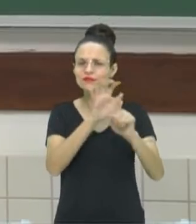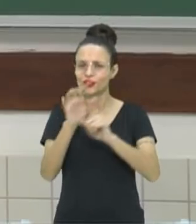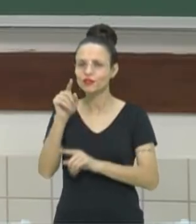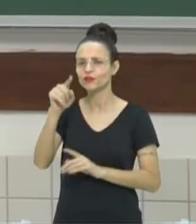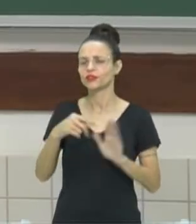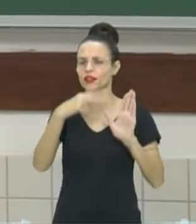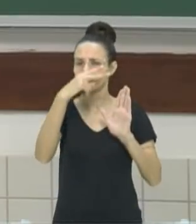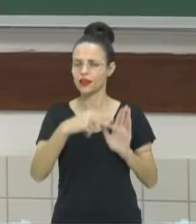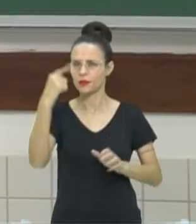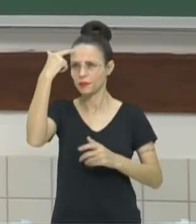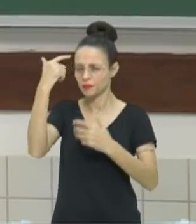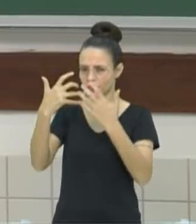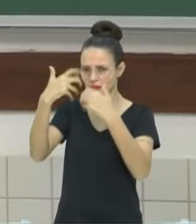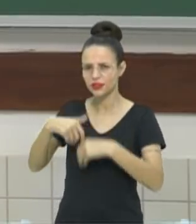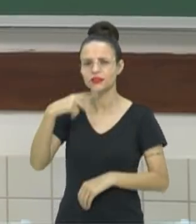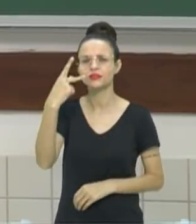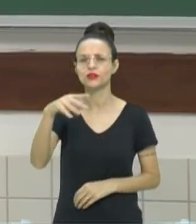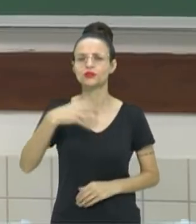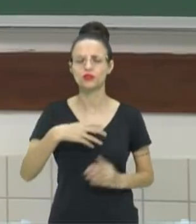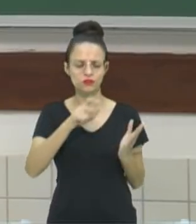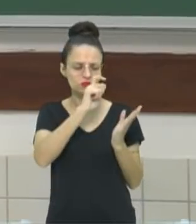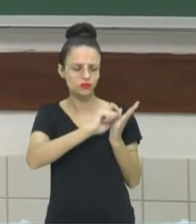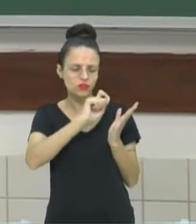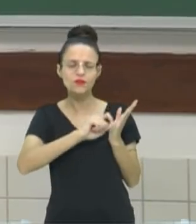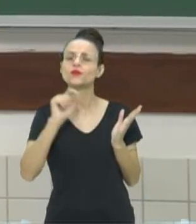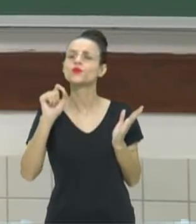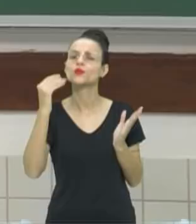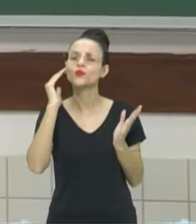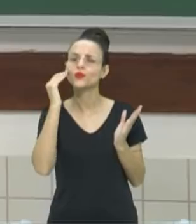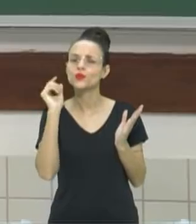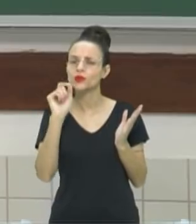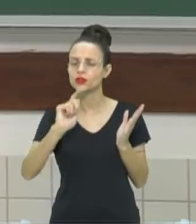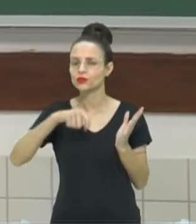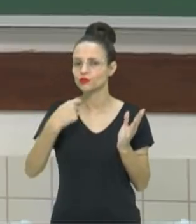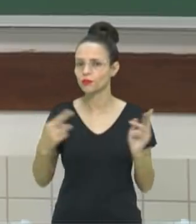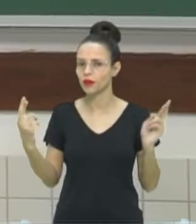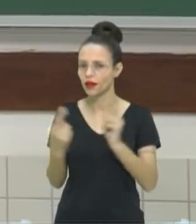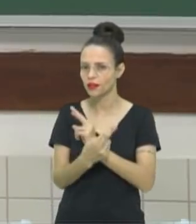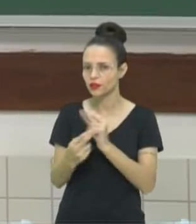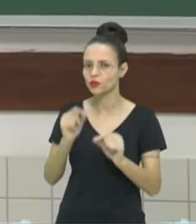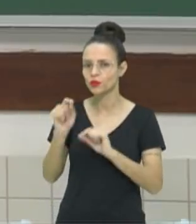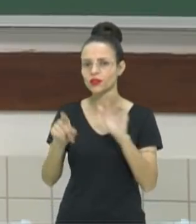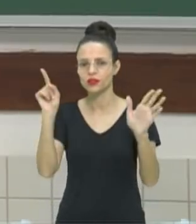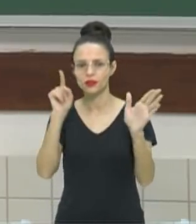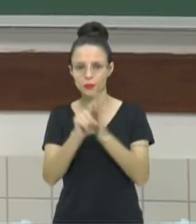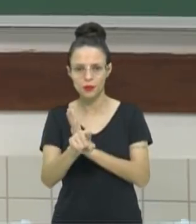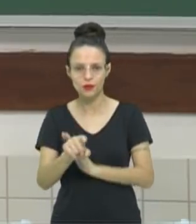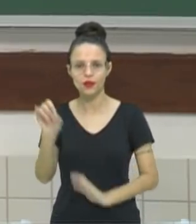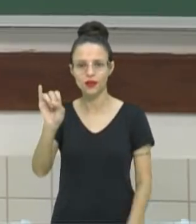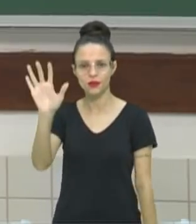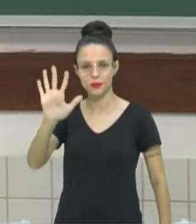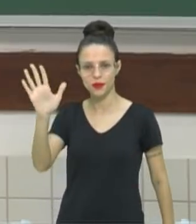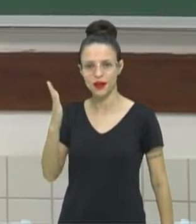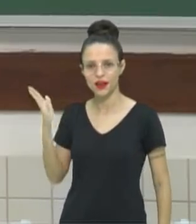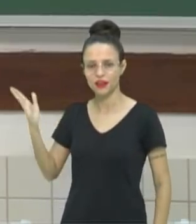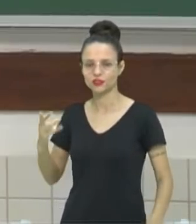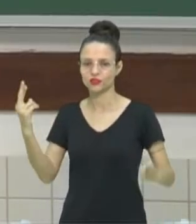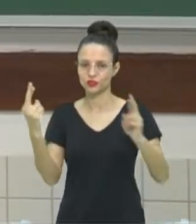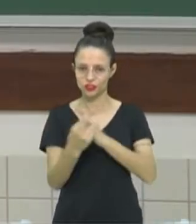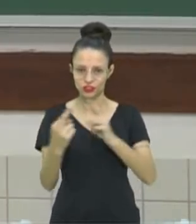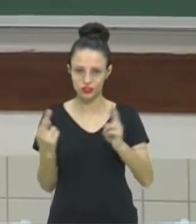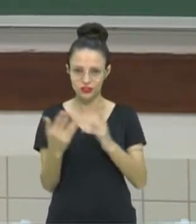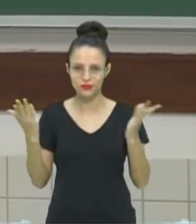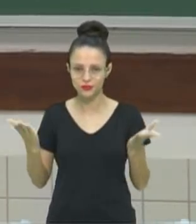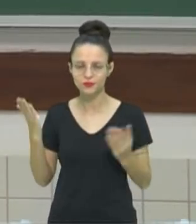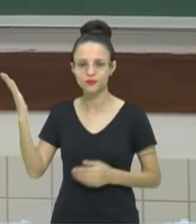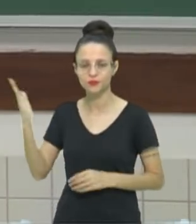ler, pensar e escrever com as palavras de vocês o que vocês entenderam ali, relacionando o que estava sendo perguntado com a imagem